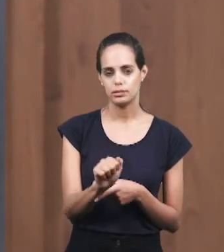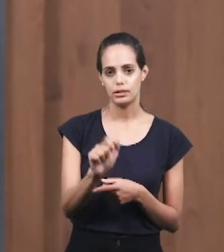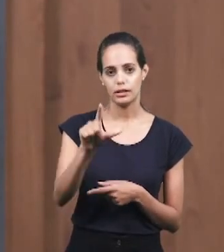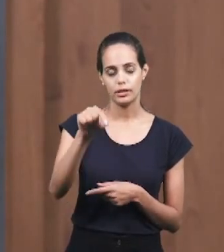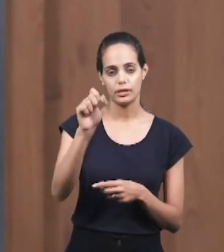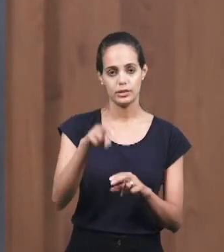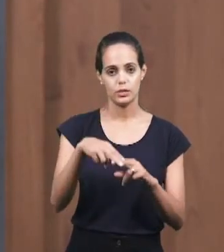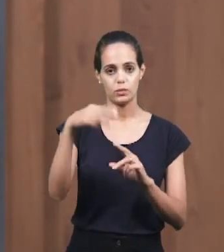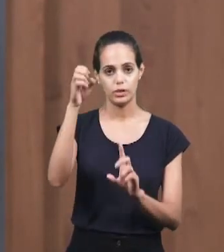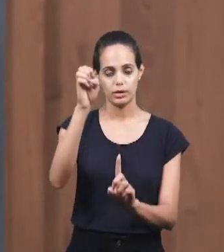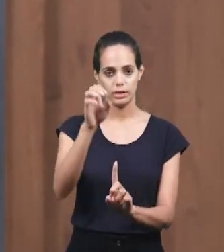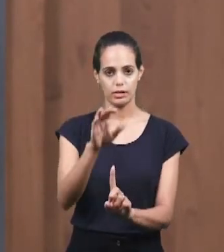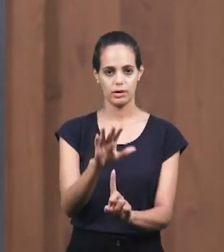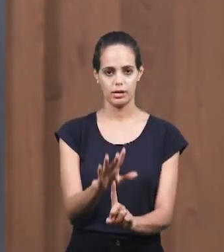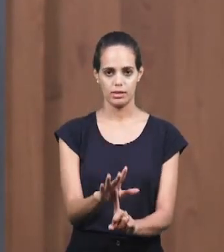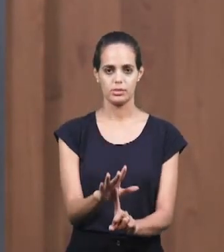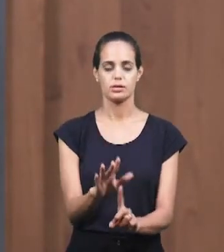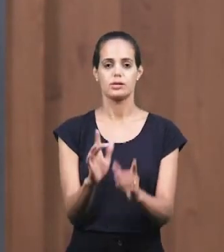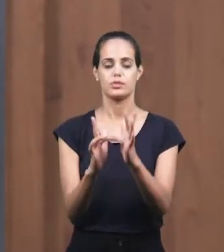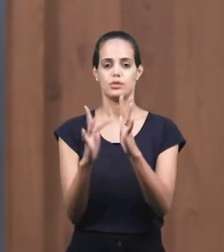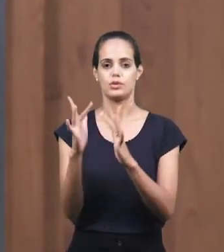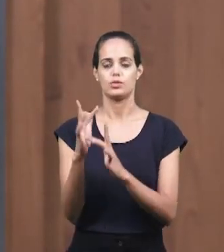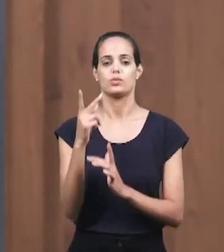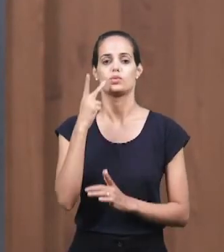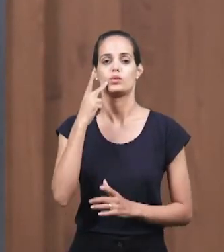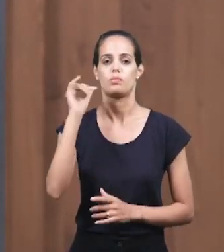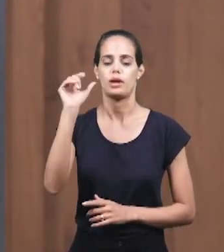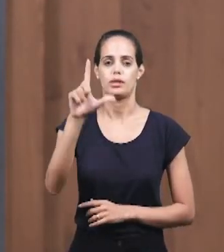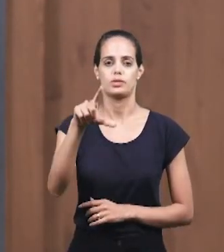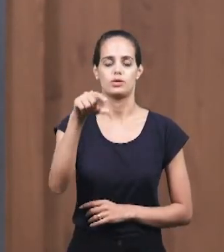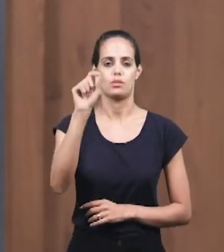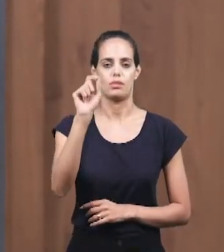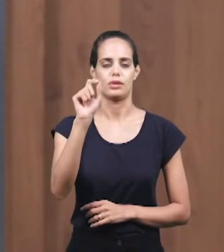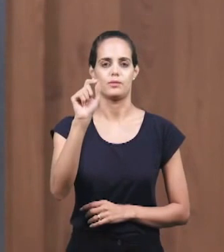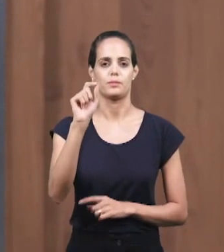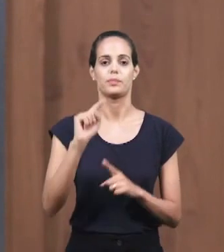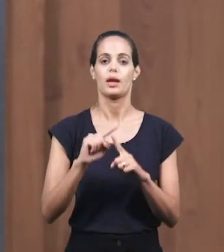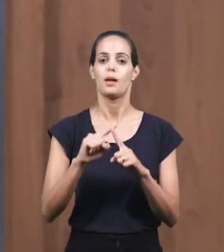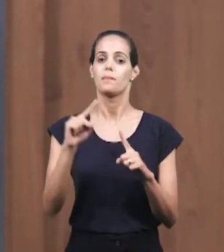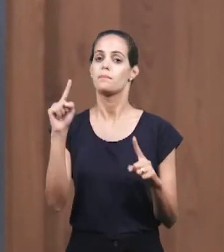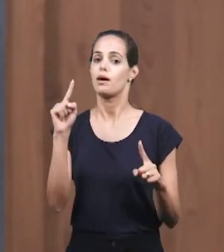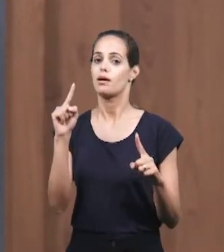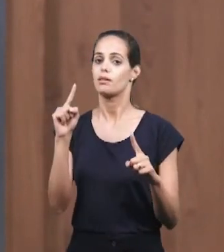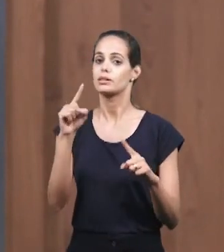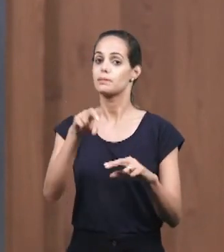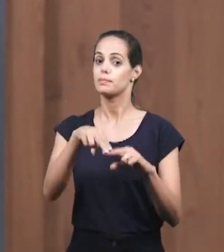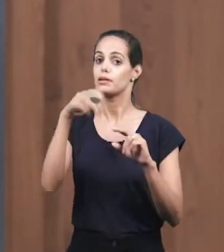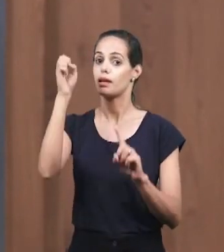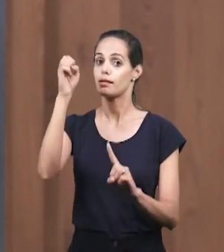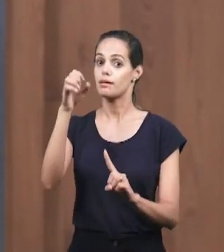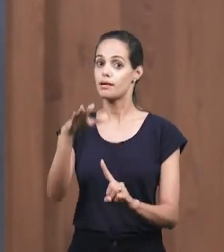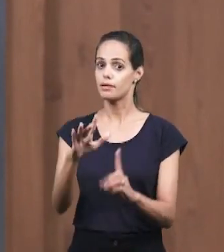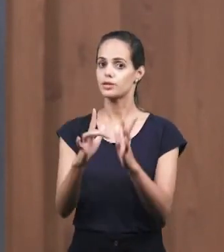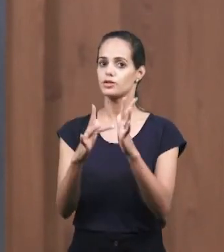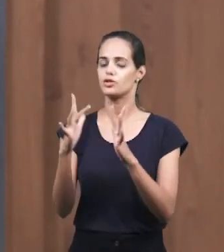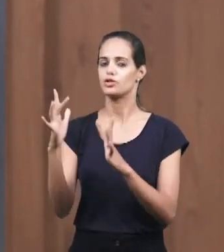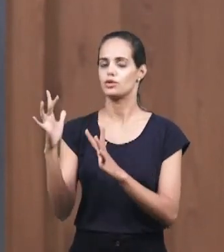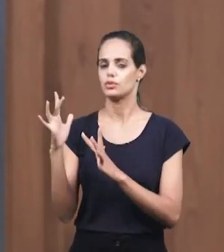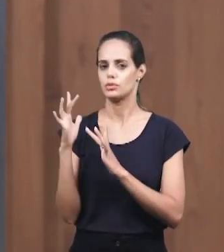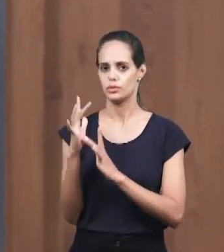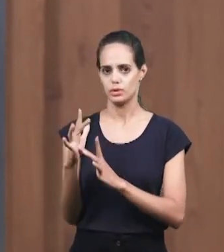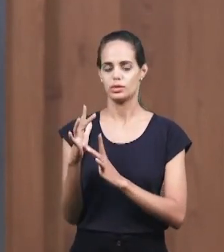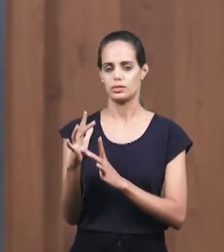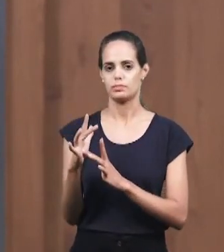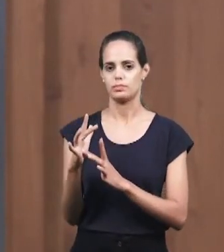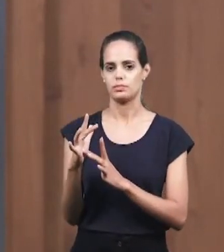pela graça do Senhor Jesus. Então o Pai nos elege, mas fomos eleitos pela graça do Senhor Jesus, que é o Filho.